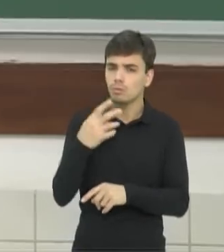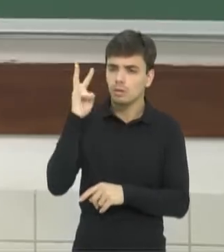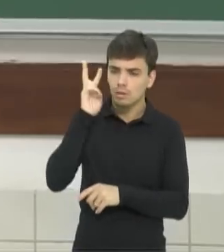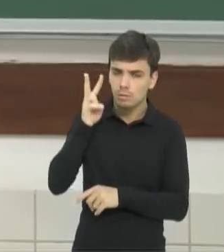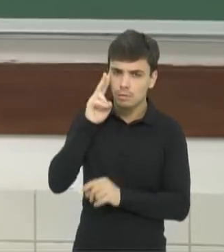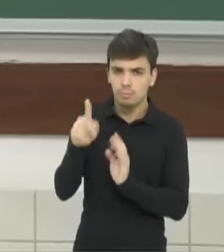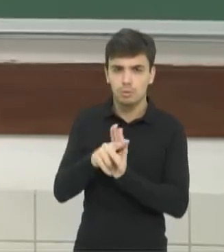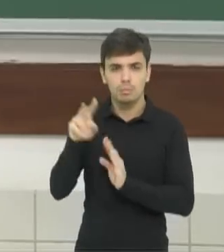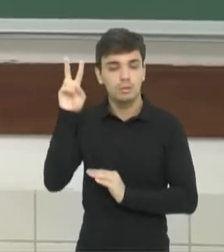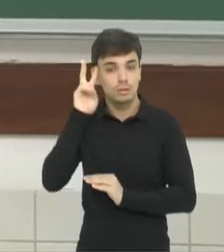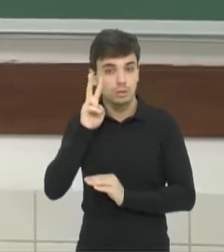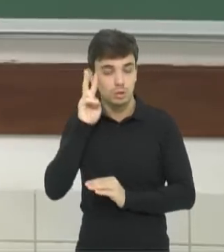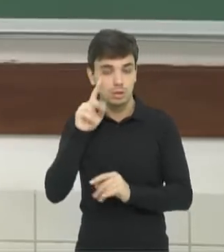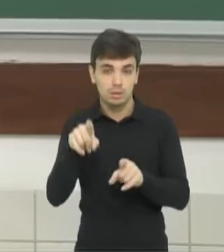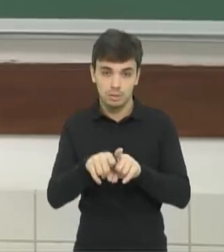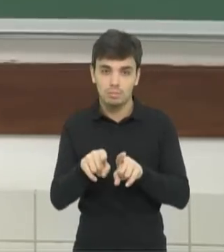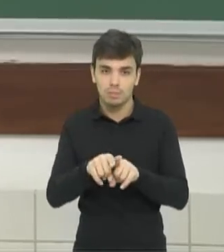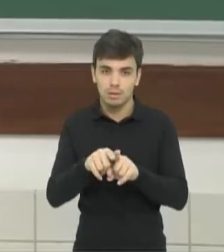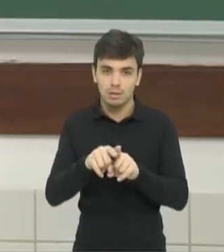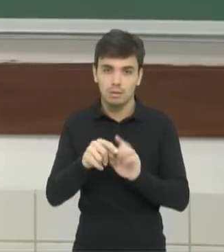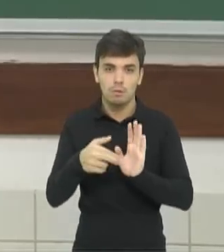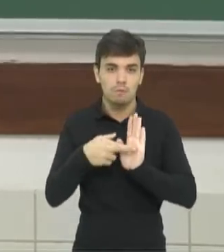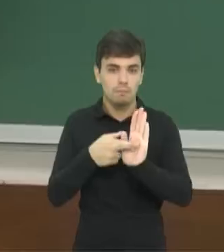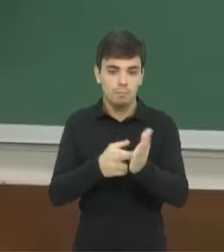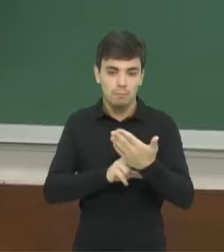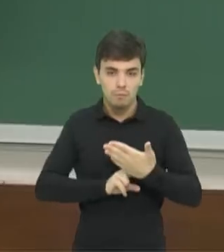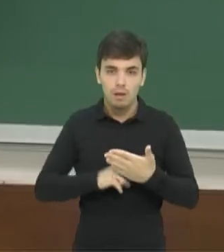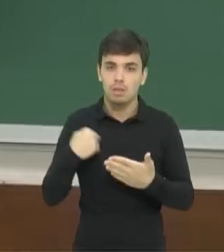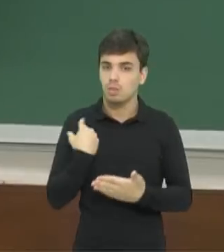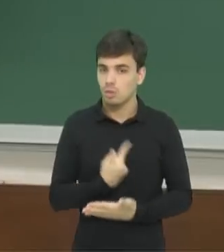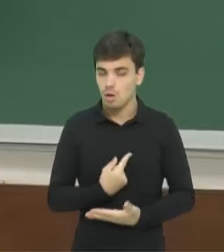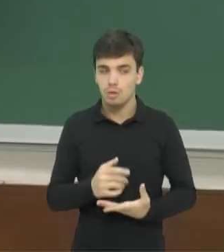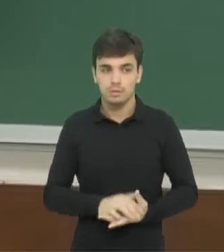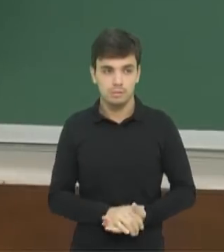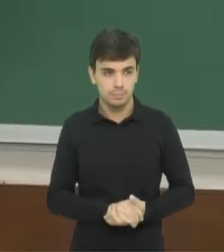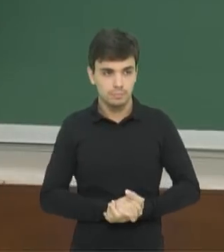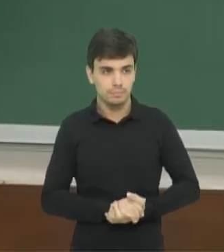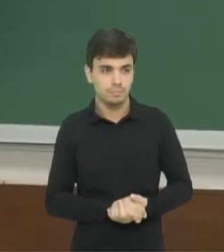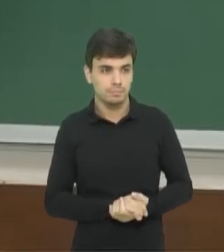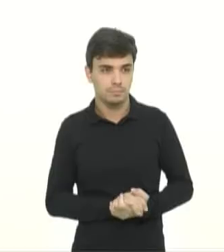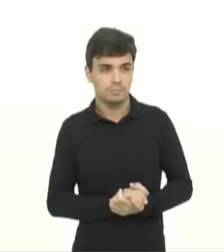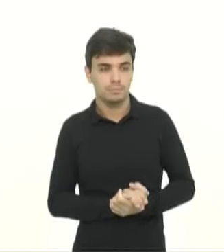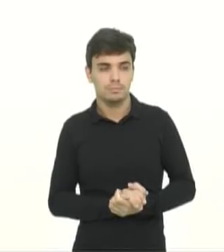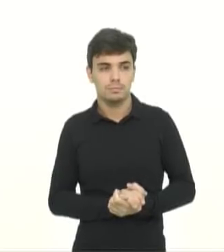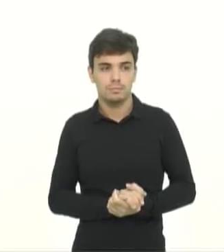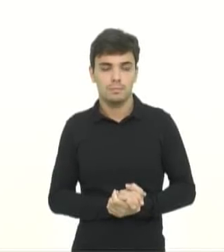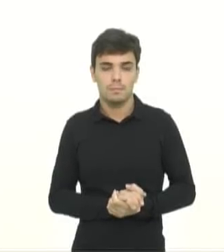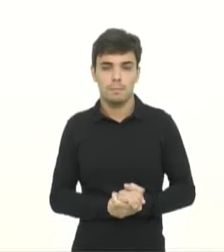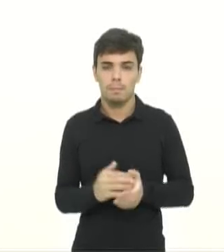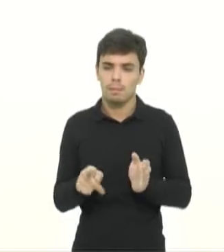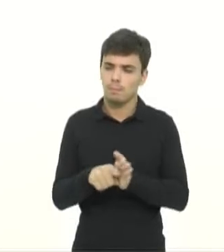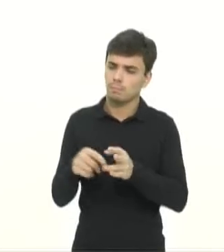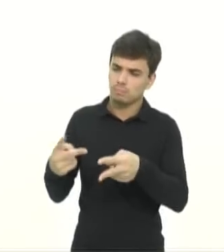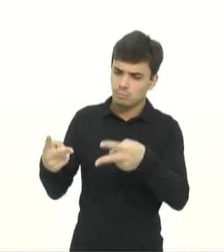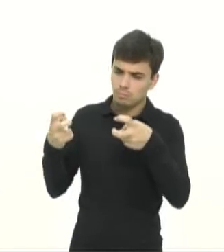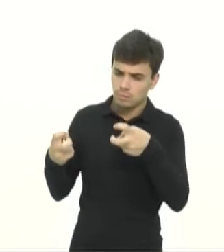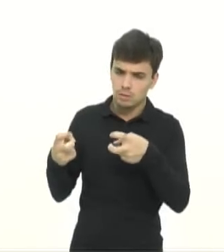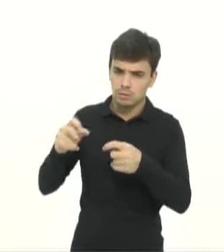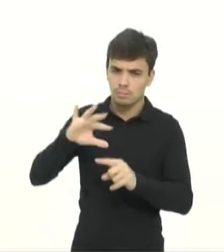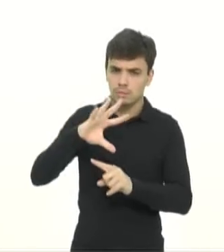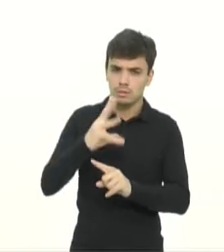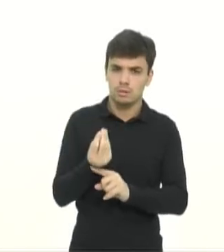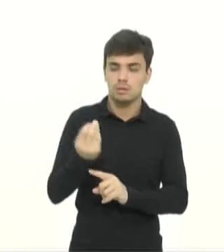que reflete hoje na gente. Vamos lá? Então, presta atenção aqui. Olha só, gente. Do ponto de vista das artes